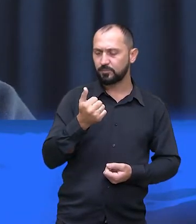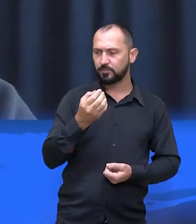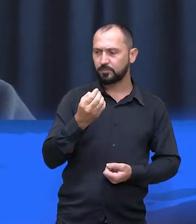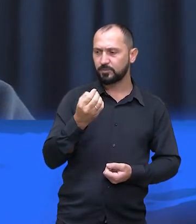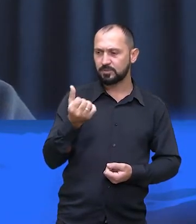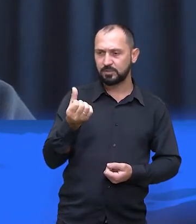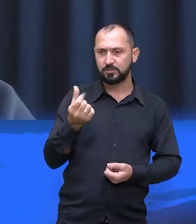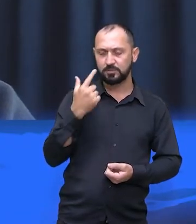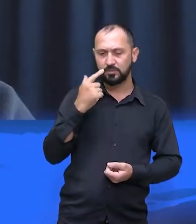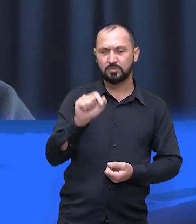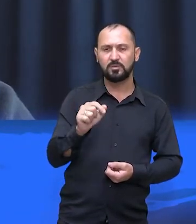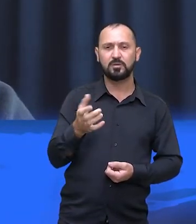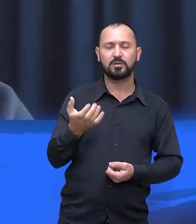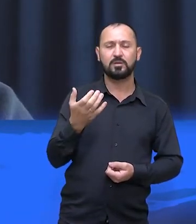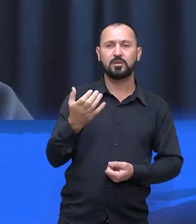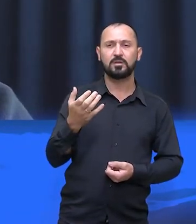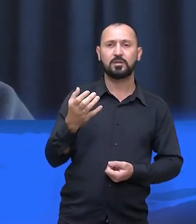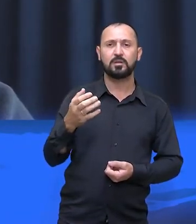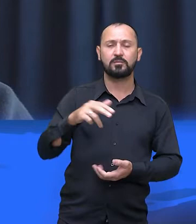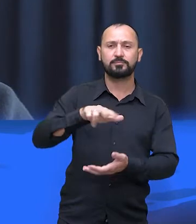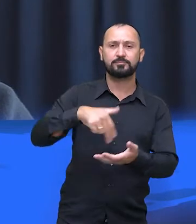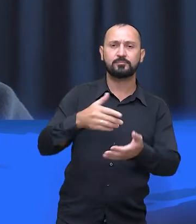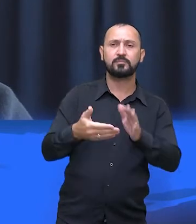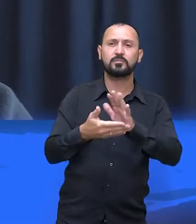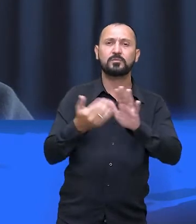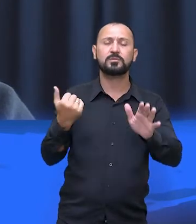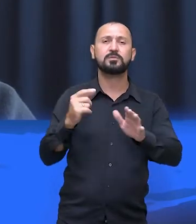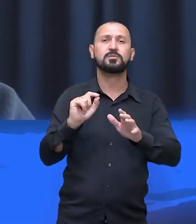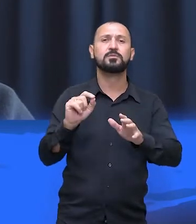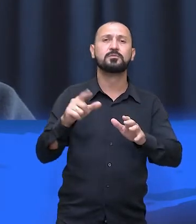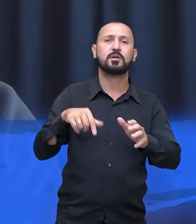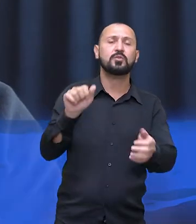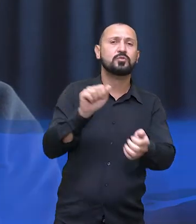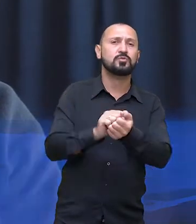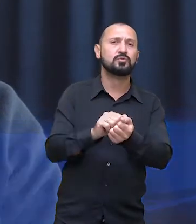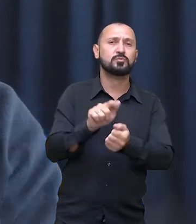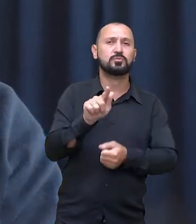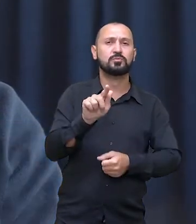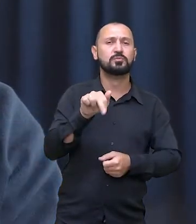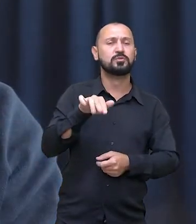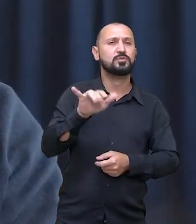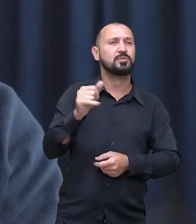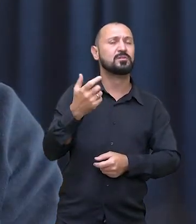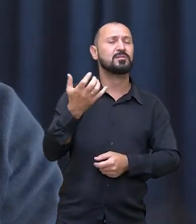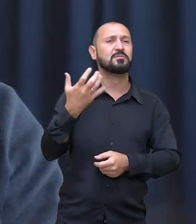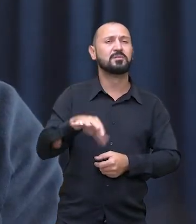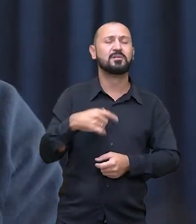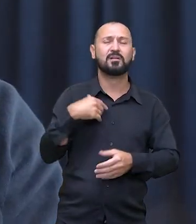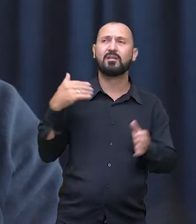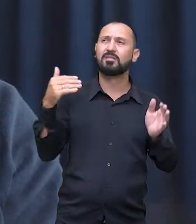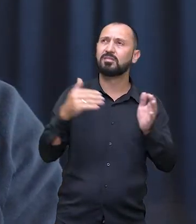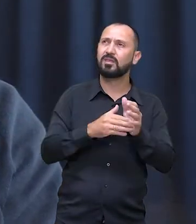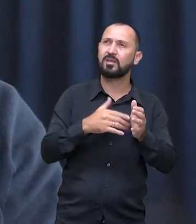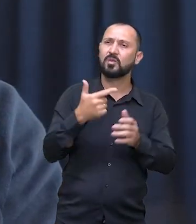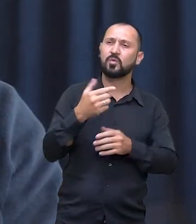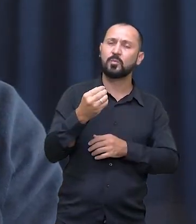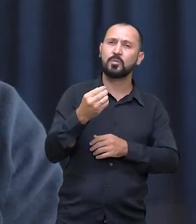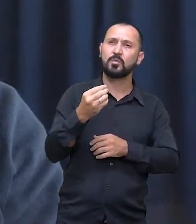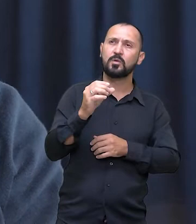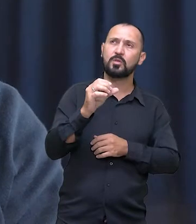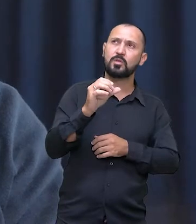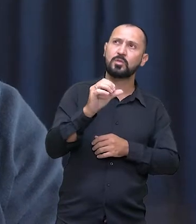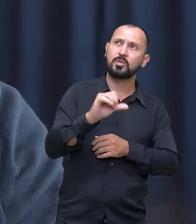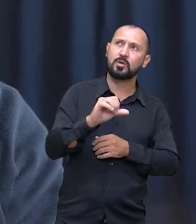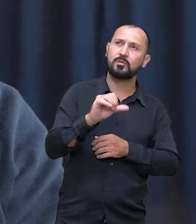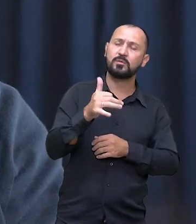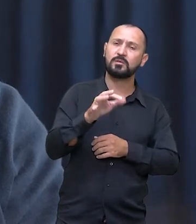2006, eu queria tirar ela da cena, né, de não ter essa obrigação de ficar com a ginga, que até